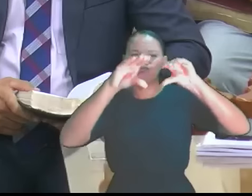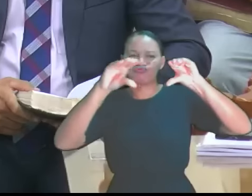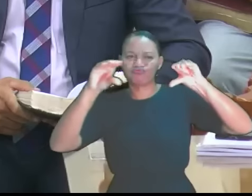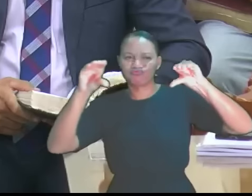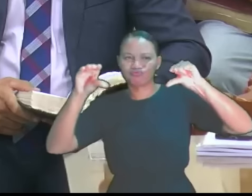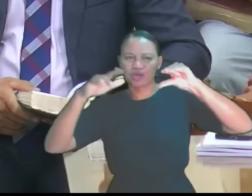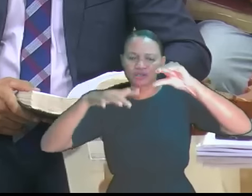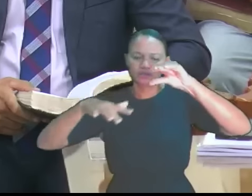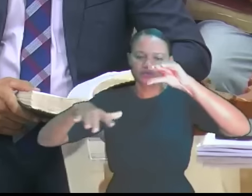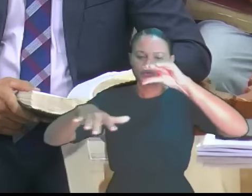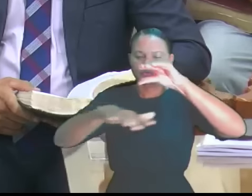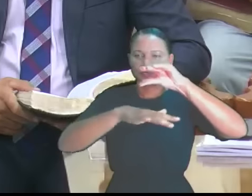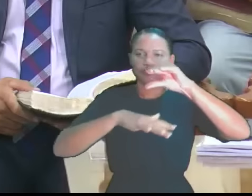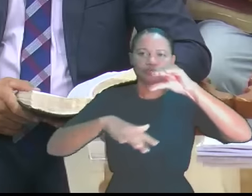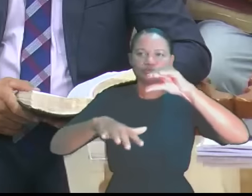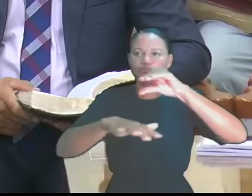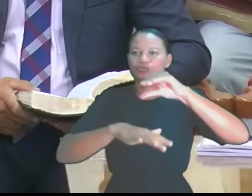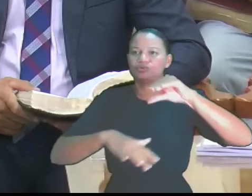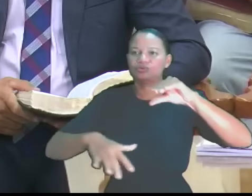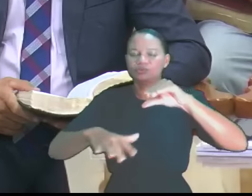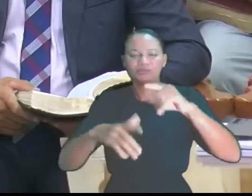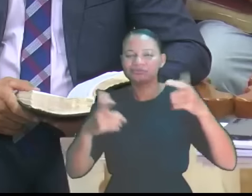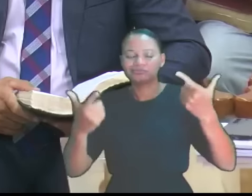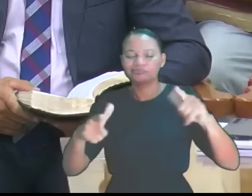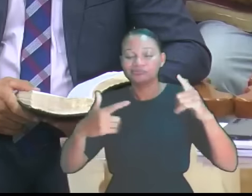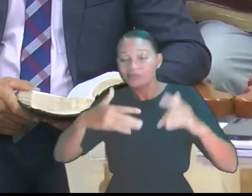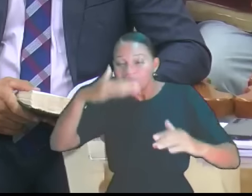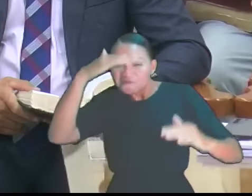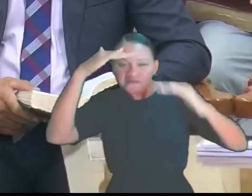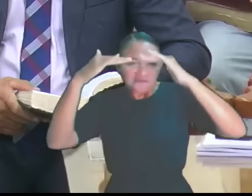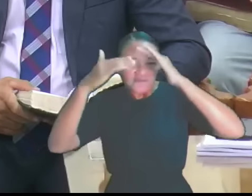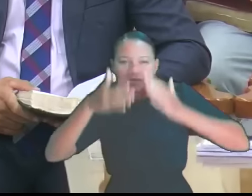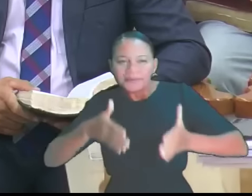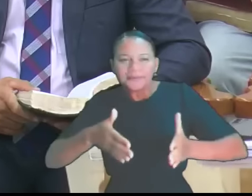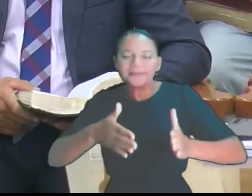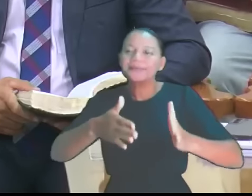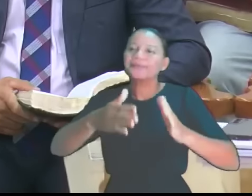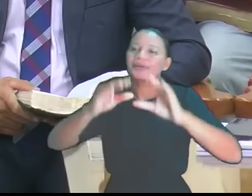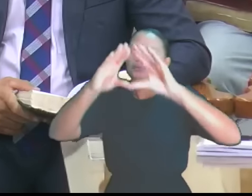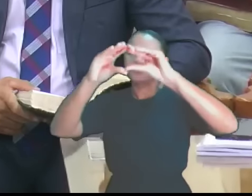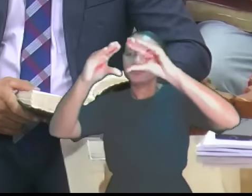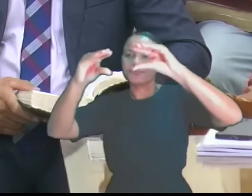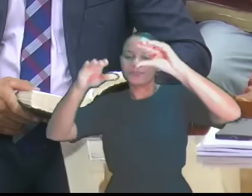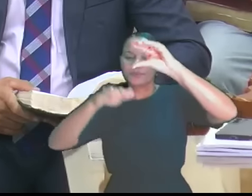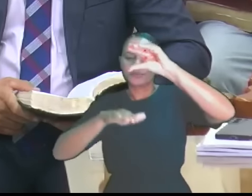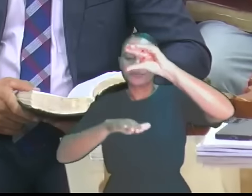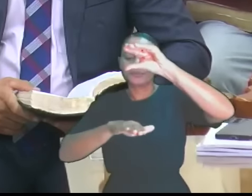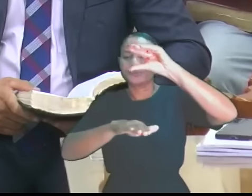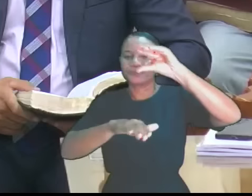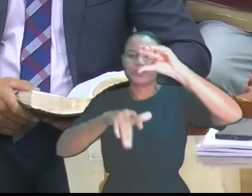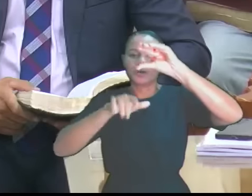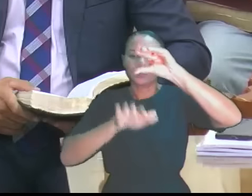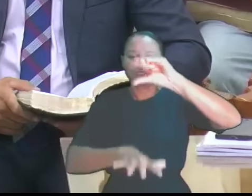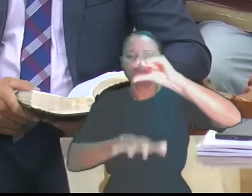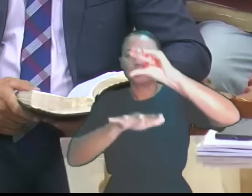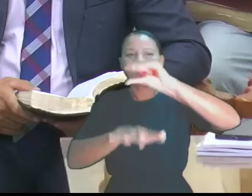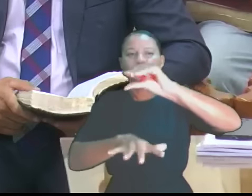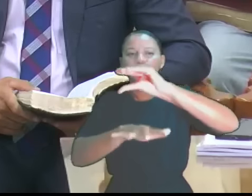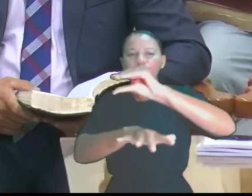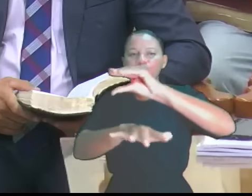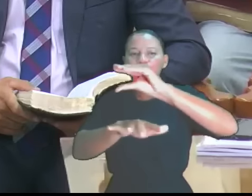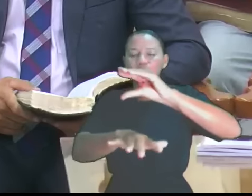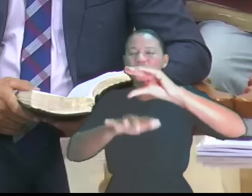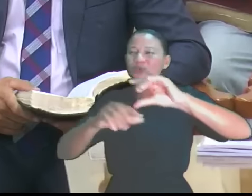Sombra. Não tem como ver estrada no deserto, não tem problema, eles vão sendo guiados pela sombra. O sol